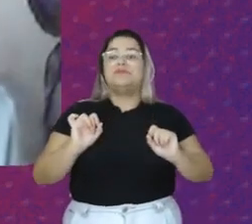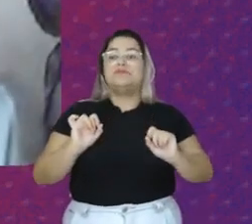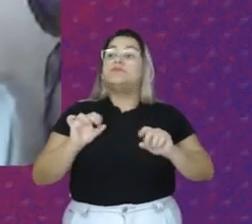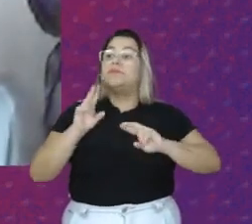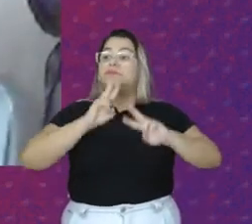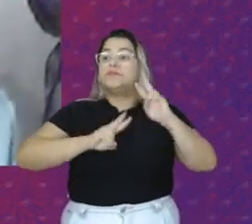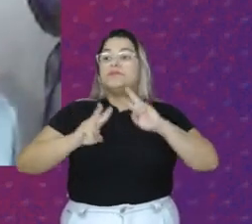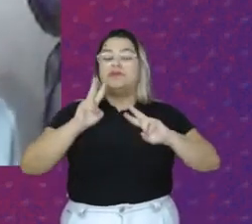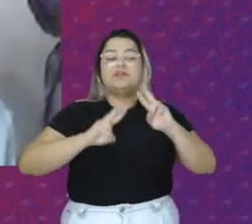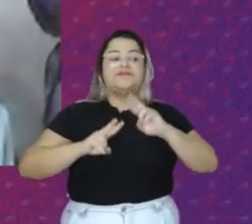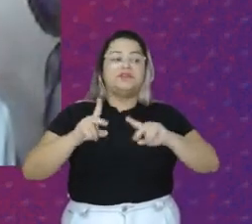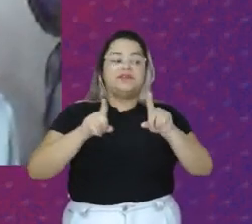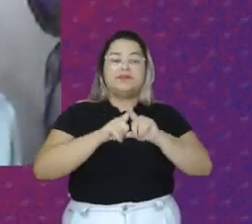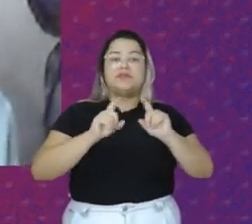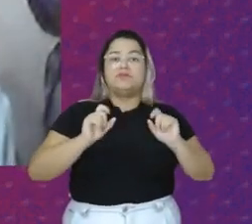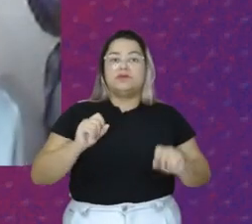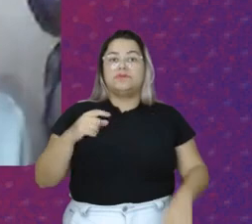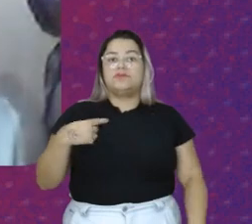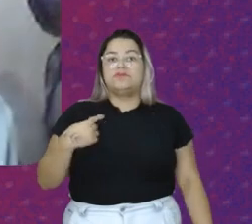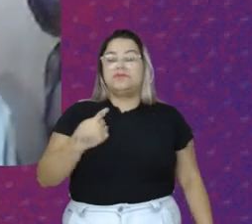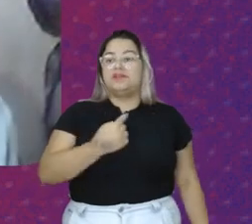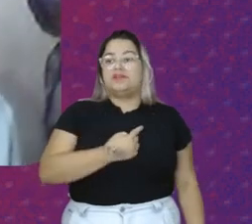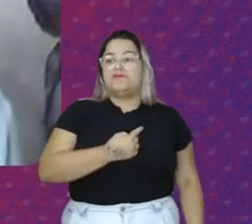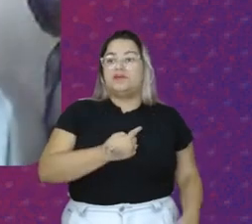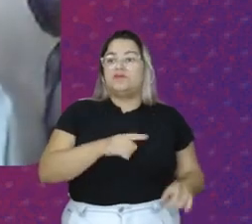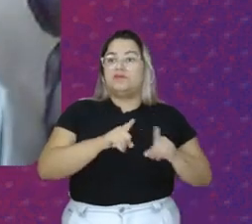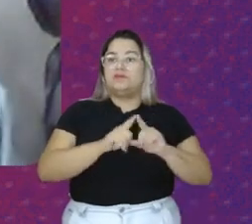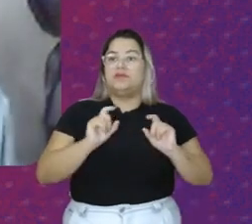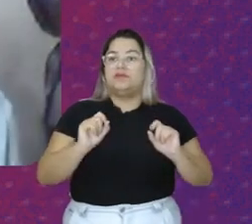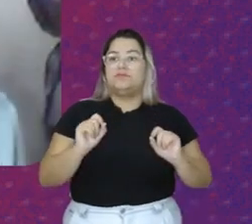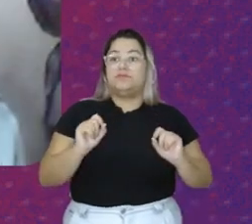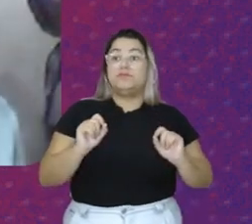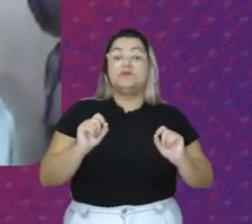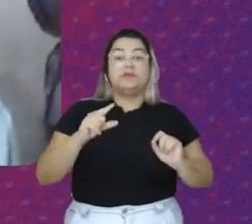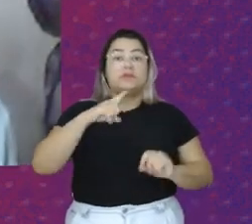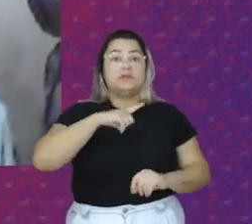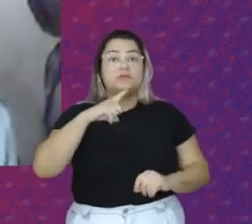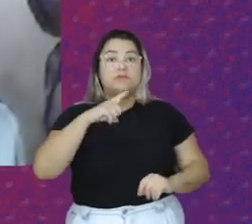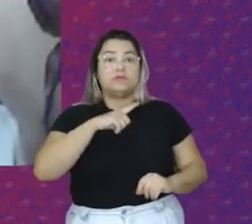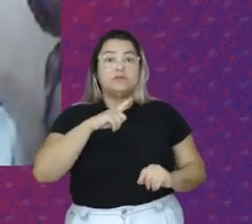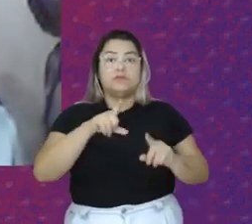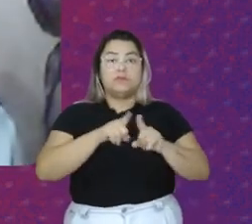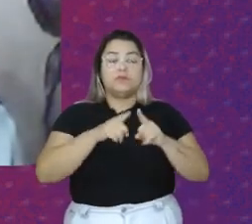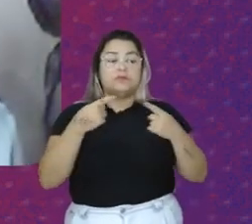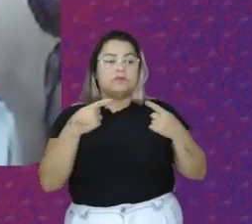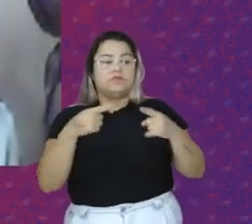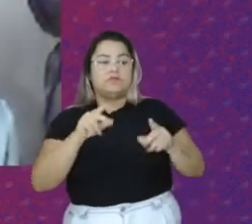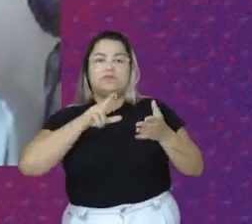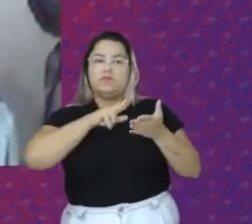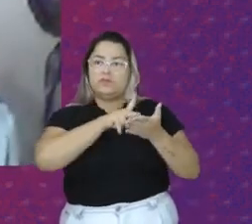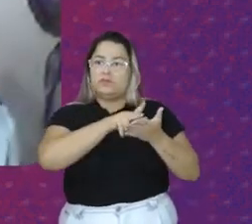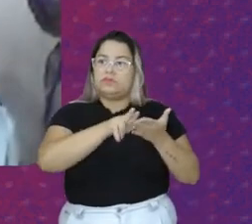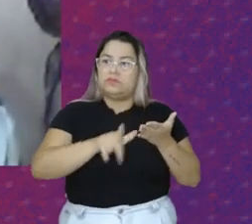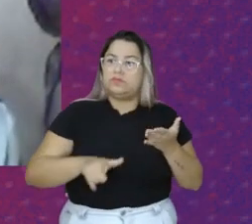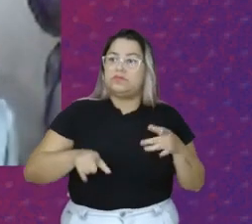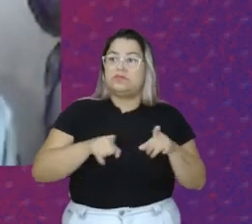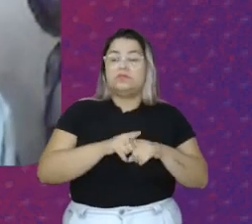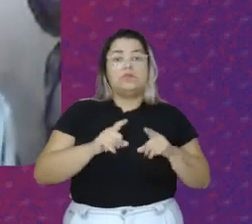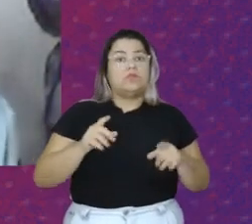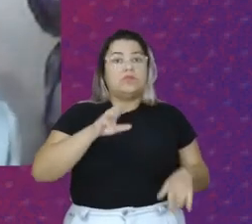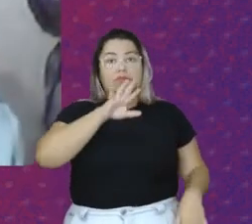vendo assim, uma banalização. Todo dia você tem um caso terrível, ou vários casos, né,